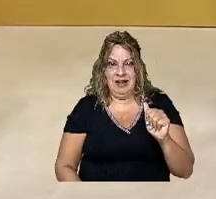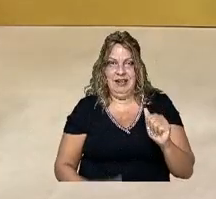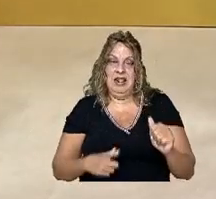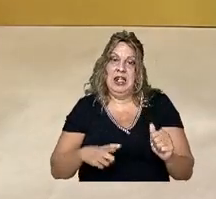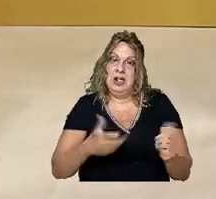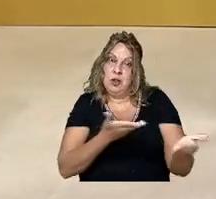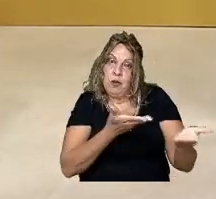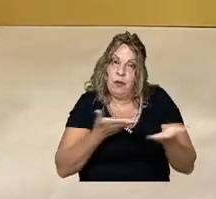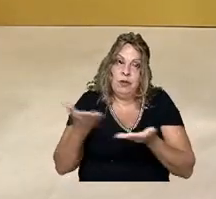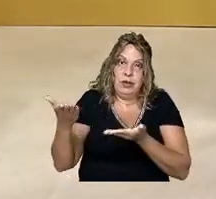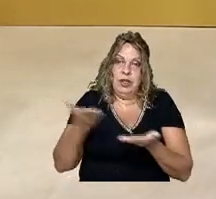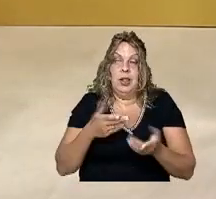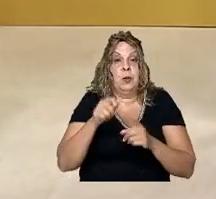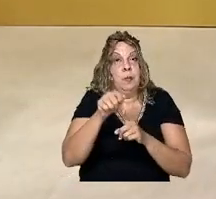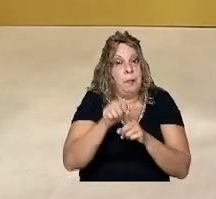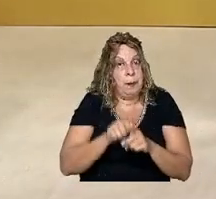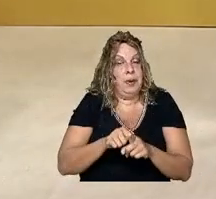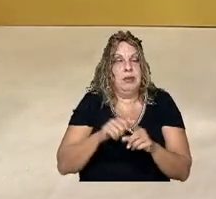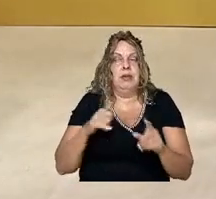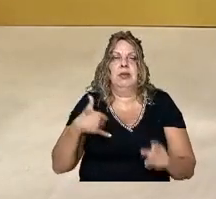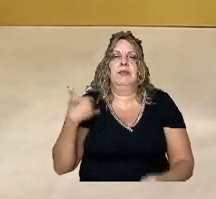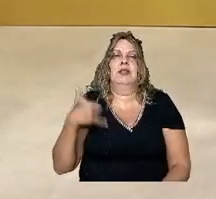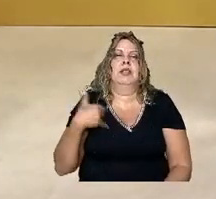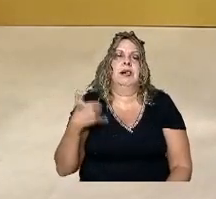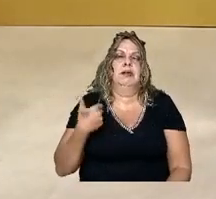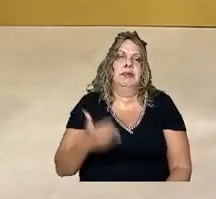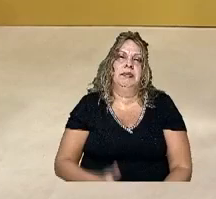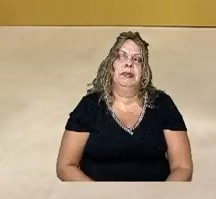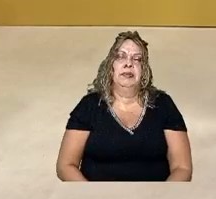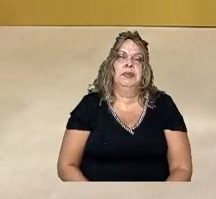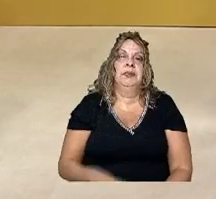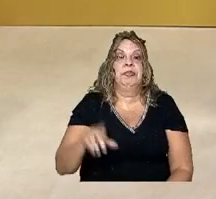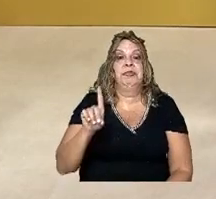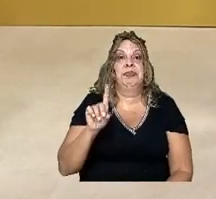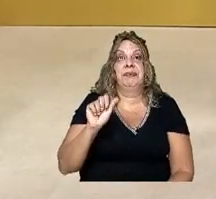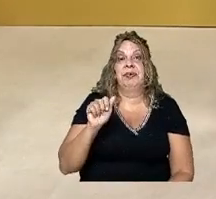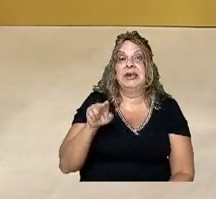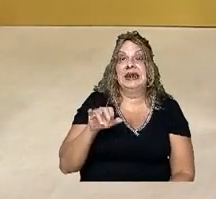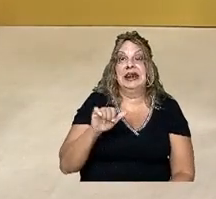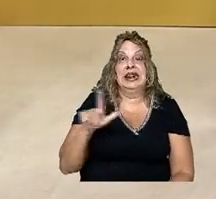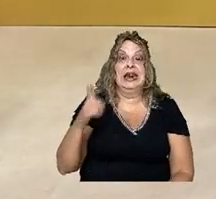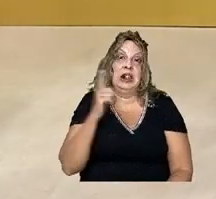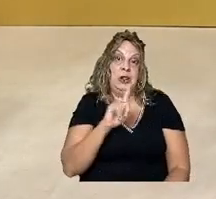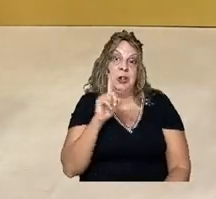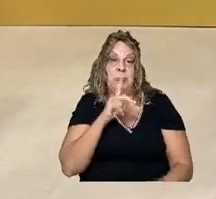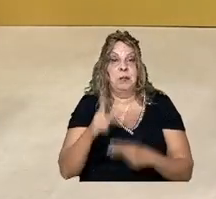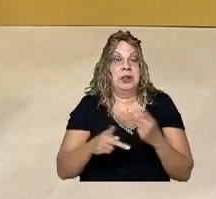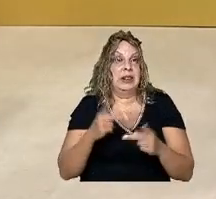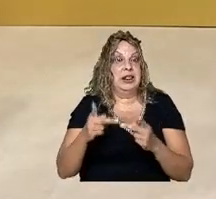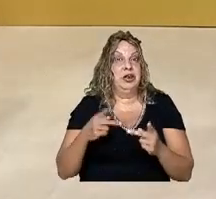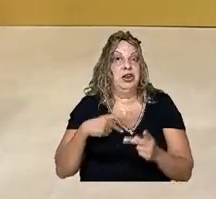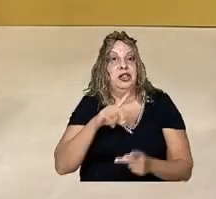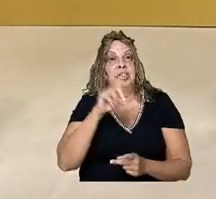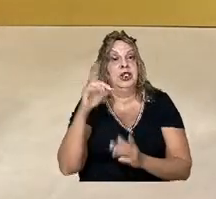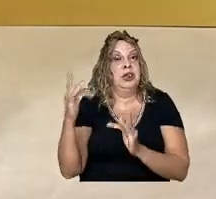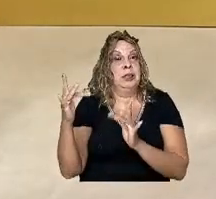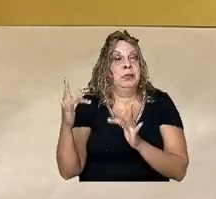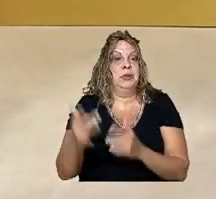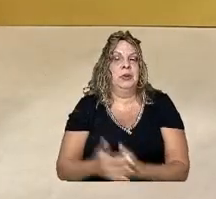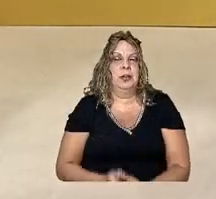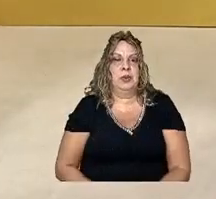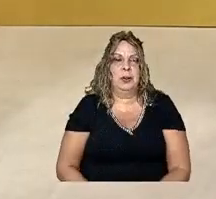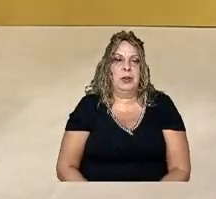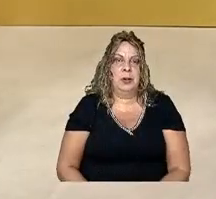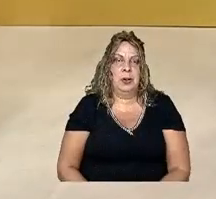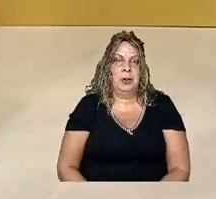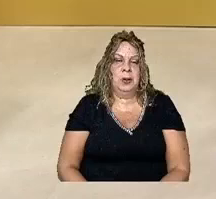a Adriele Pereira, ela ganhou um presentão de Dia dos Namorados. Daqueles, ó, Pra ninguém botar defeito, tá? O mozão